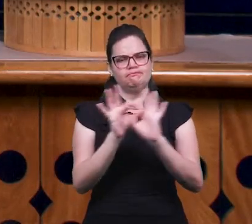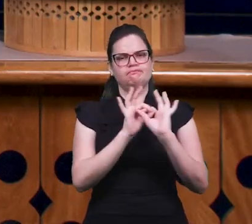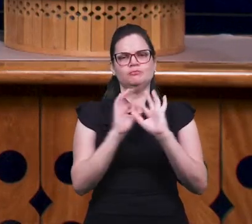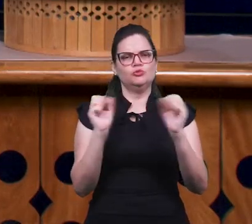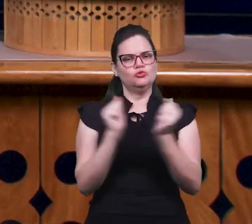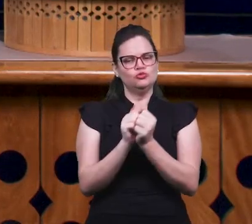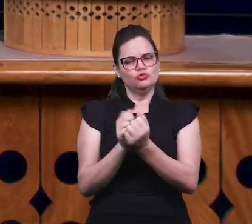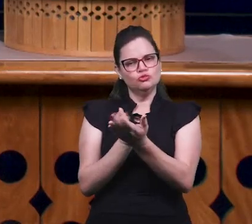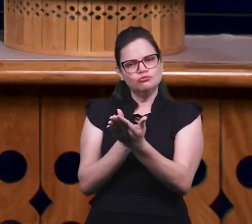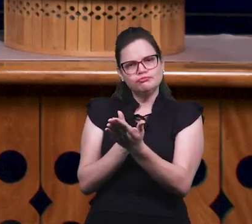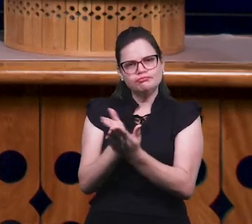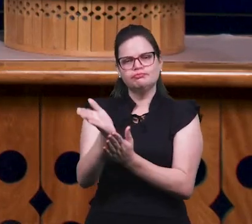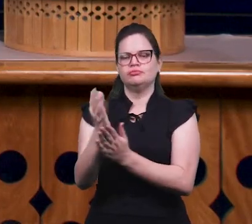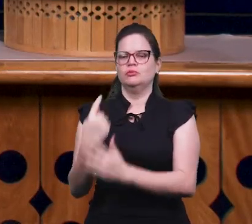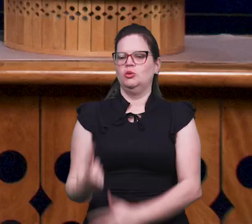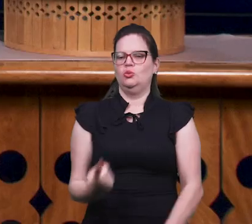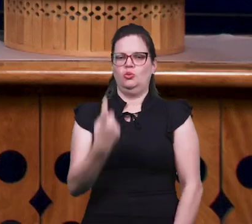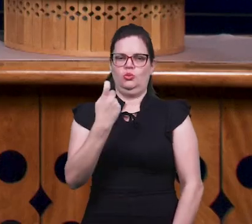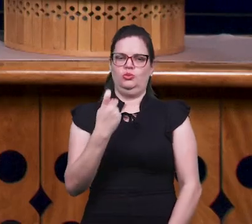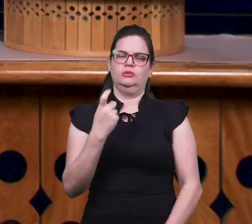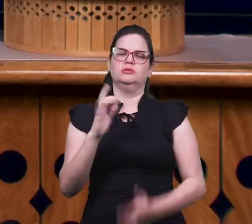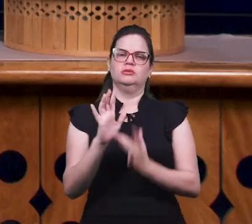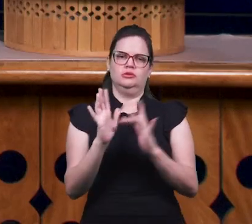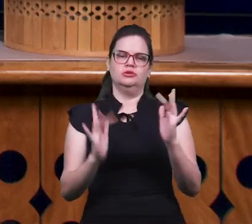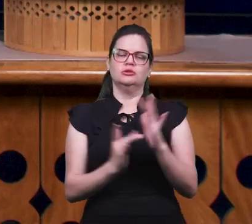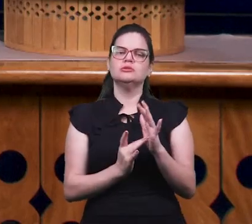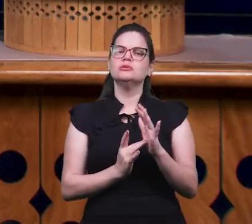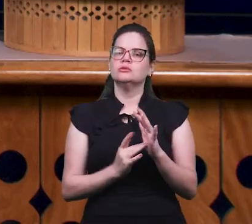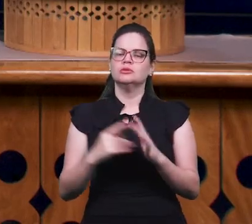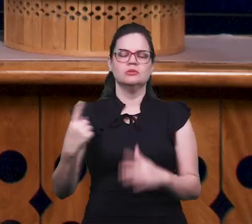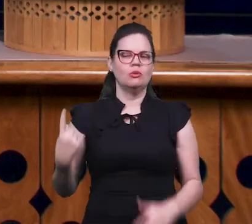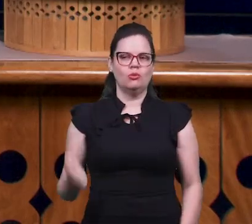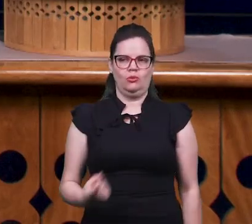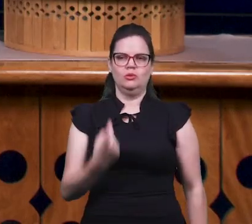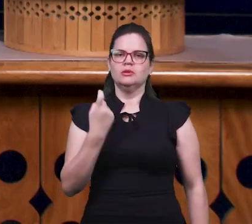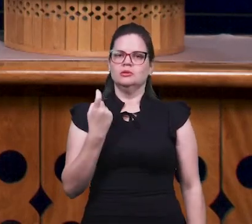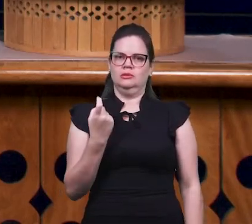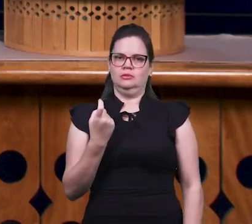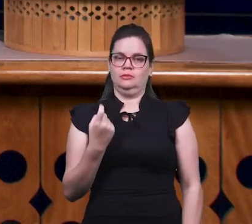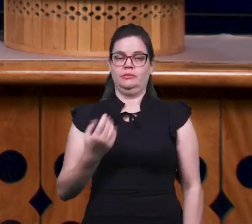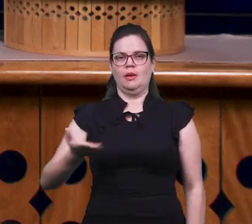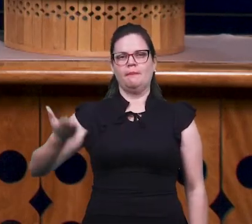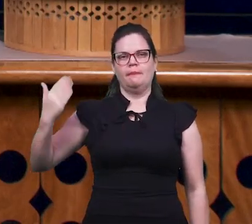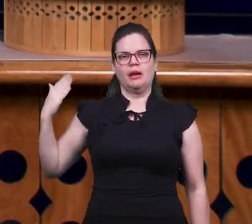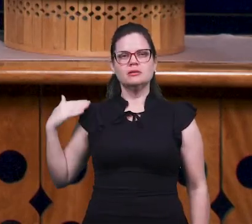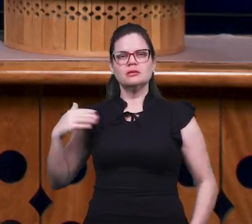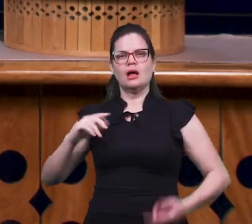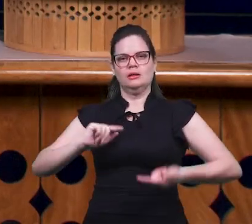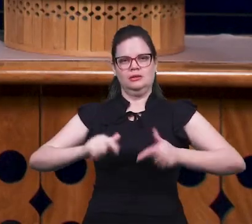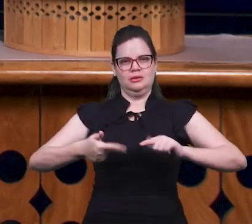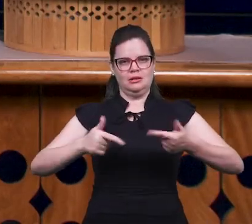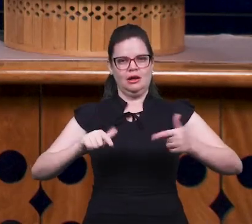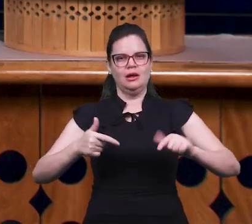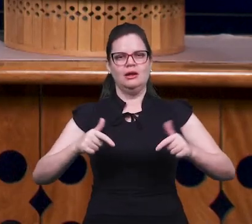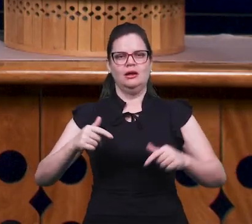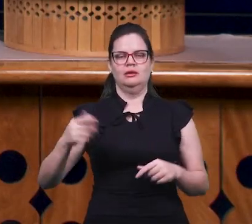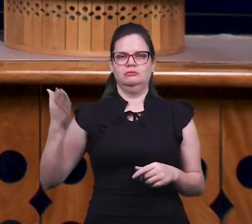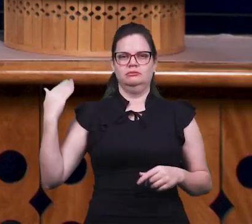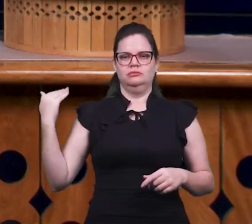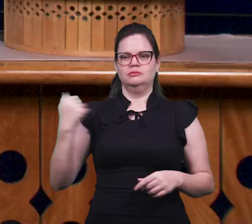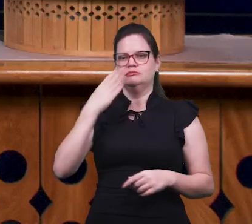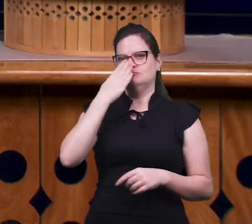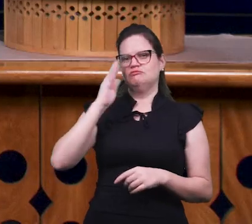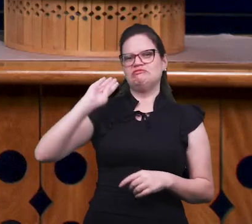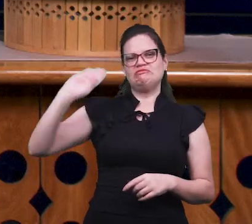o caminho é Jesus, e nós não podemos, desde Israel, quando Israel